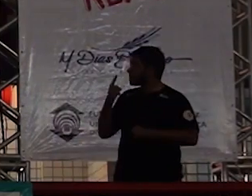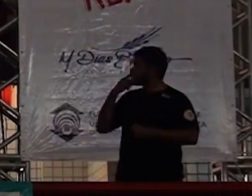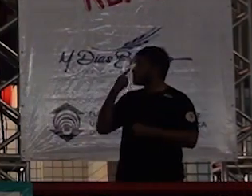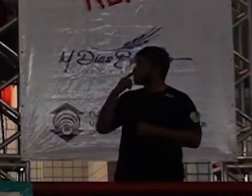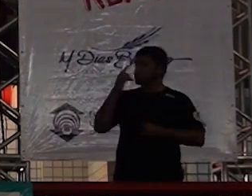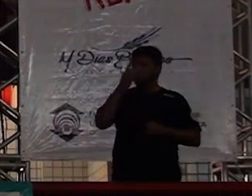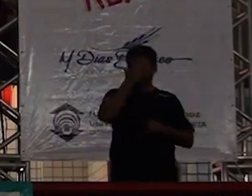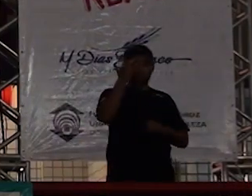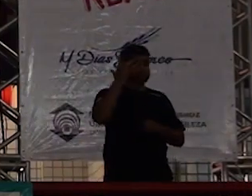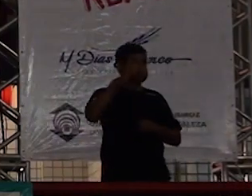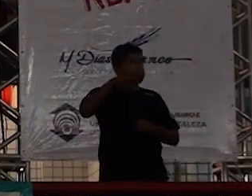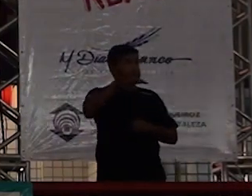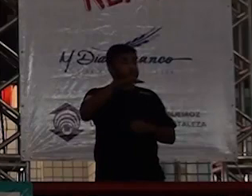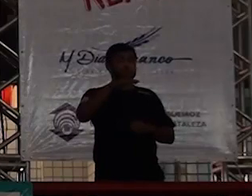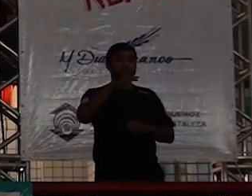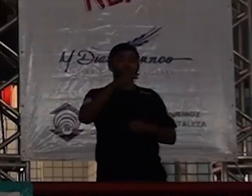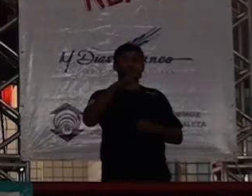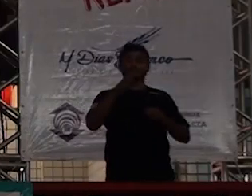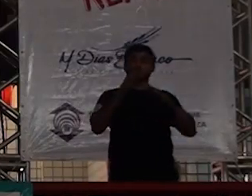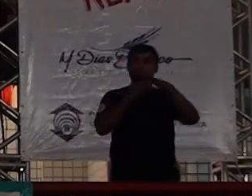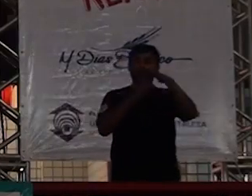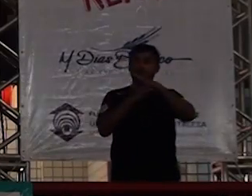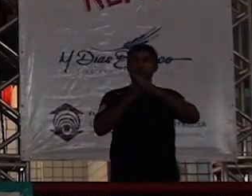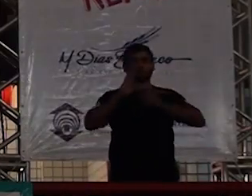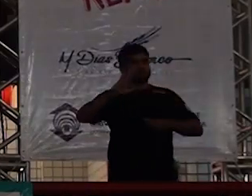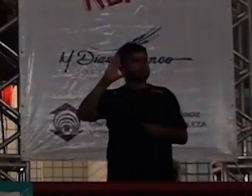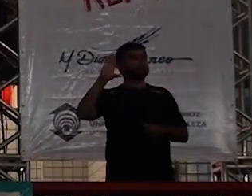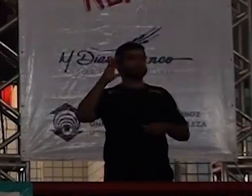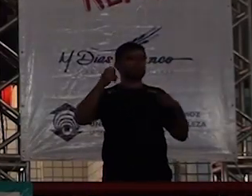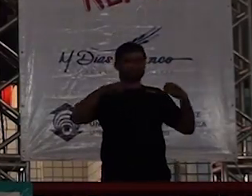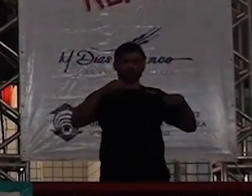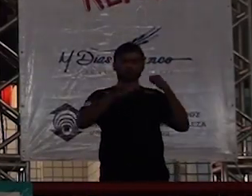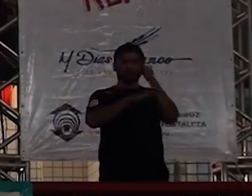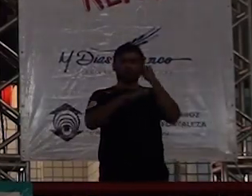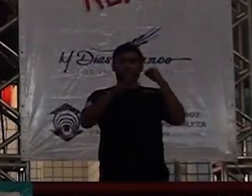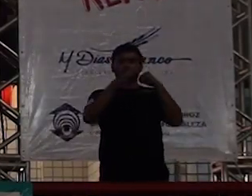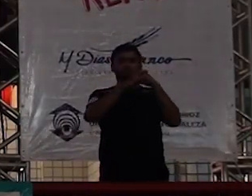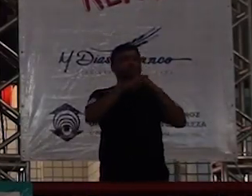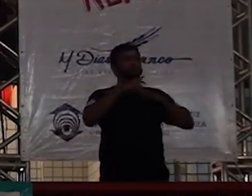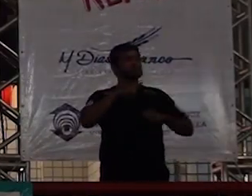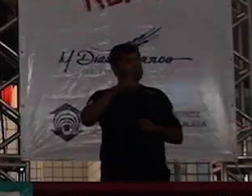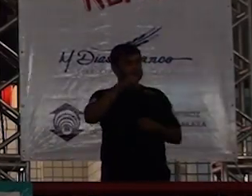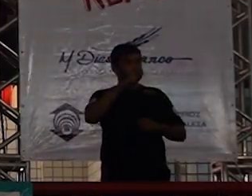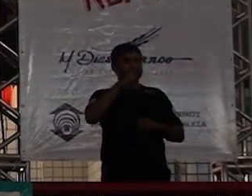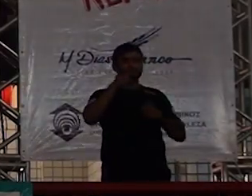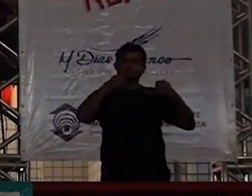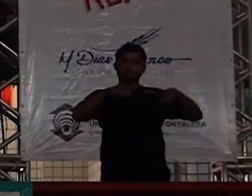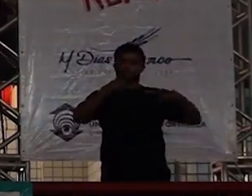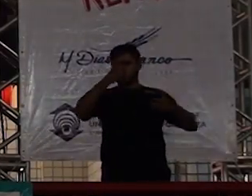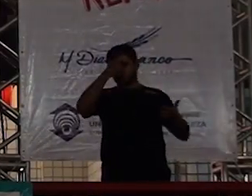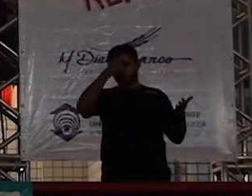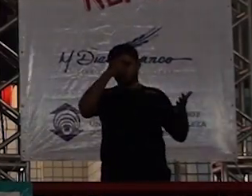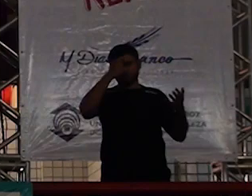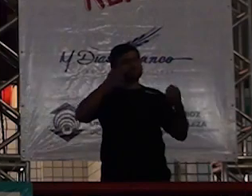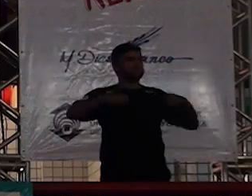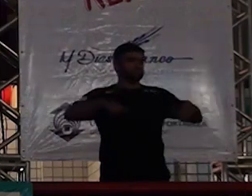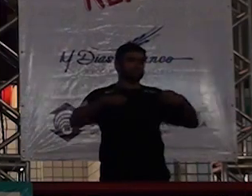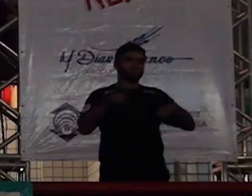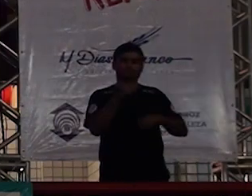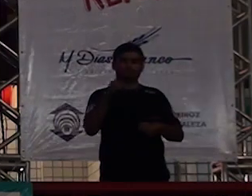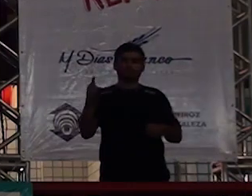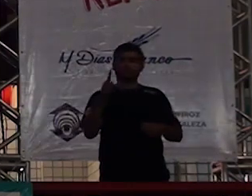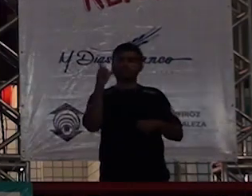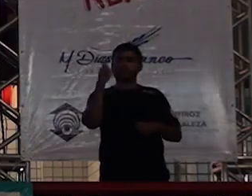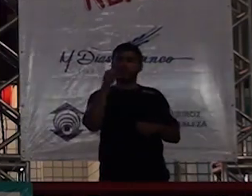Pessoas, empresas e governos precisam se comprometer com o uso sustentável da água e se conscientizar que não podemos